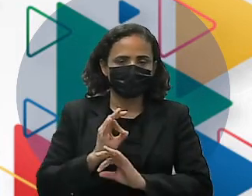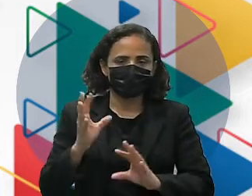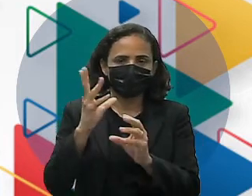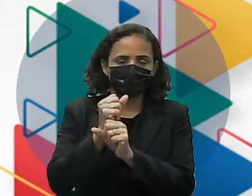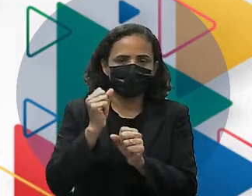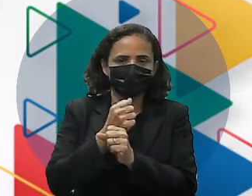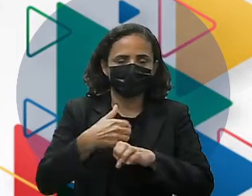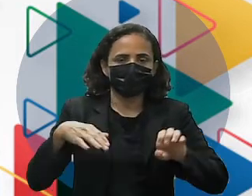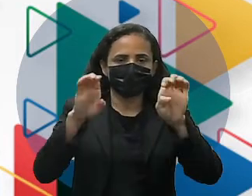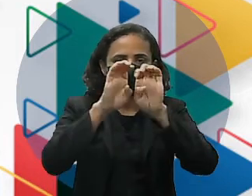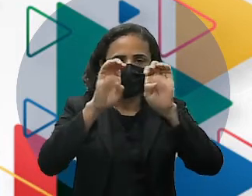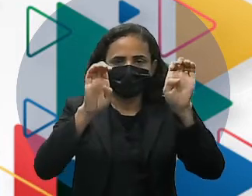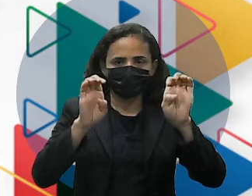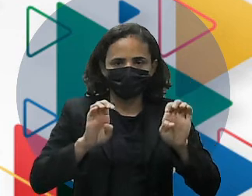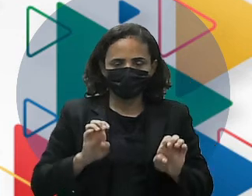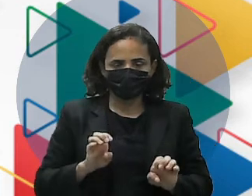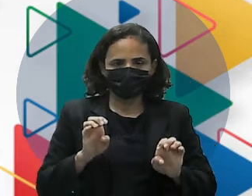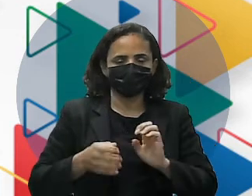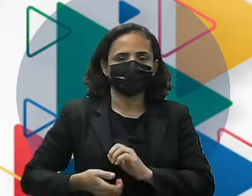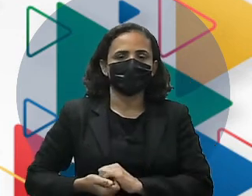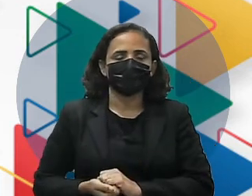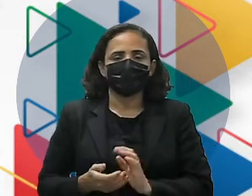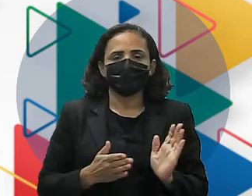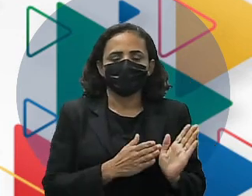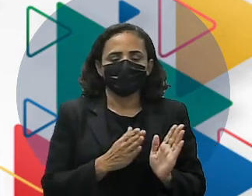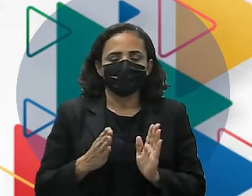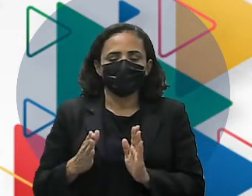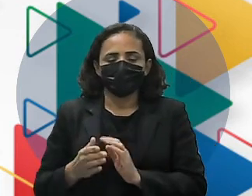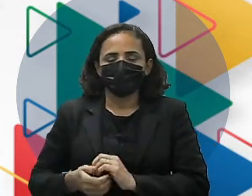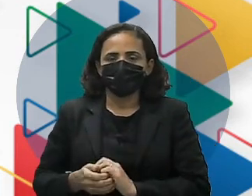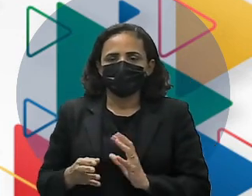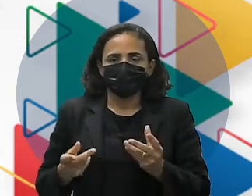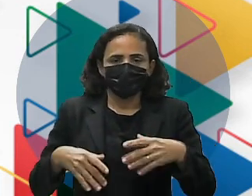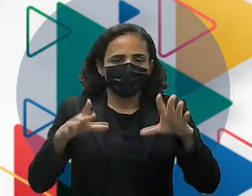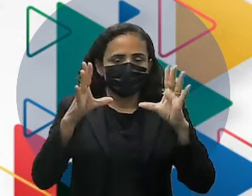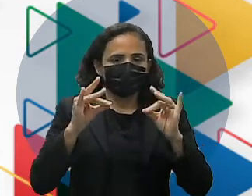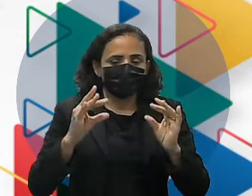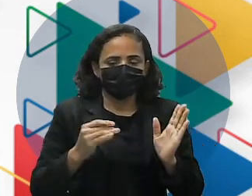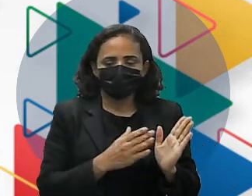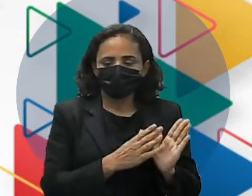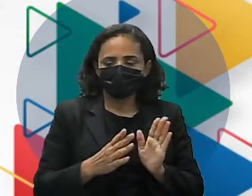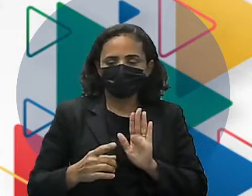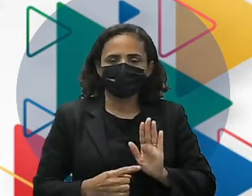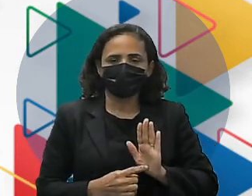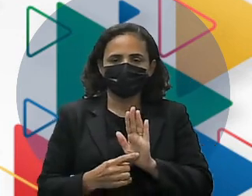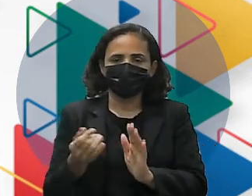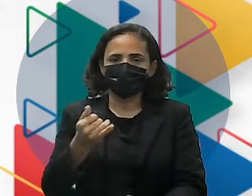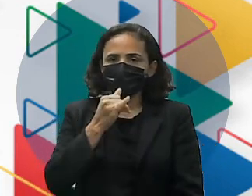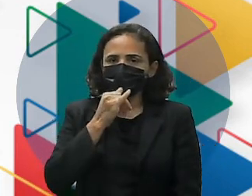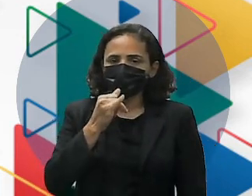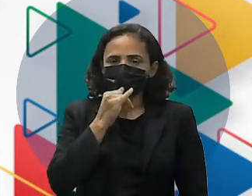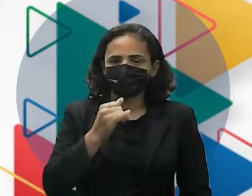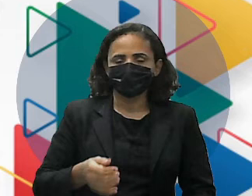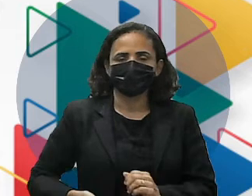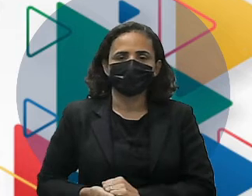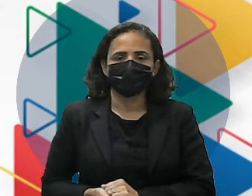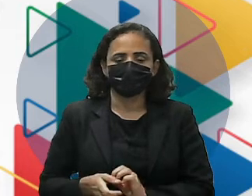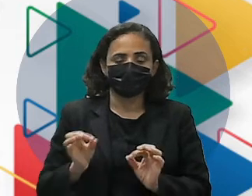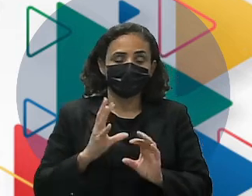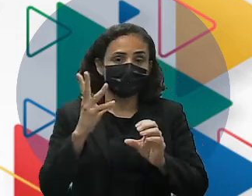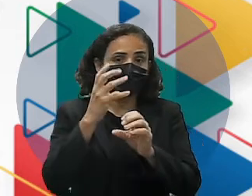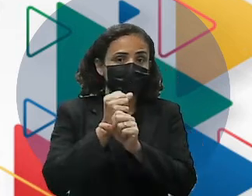essa estrutura de equação a partir dos dados que foram apresentados. Por exemplo, se eu